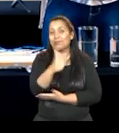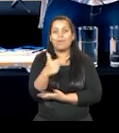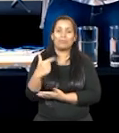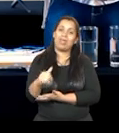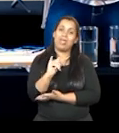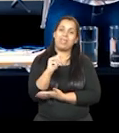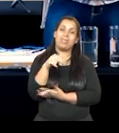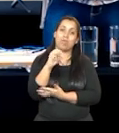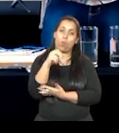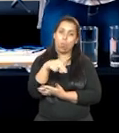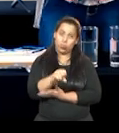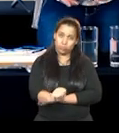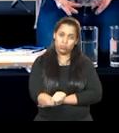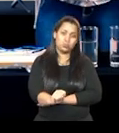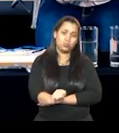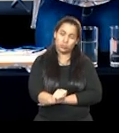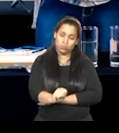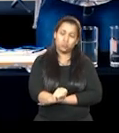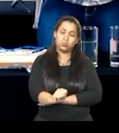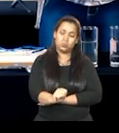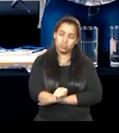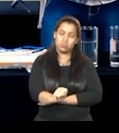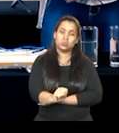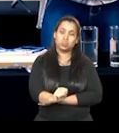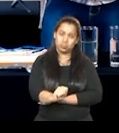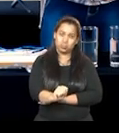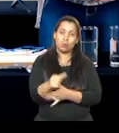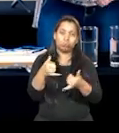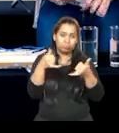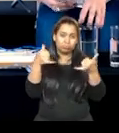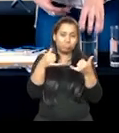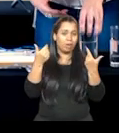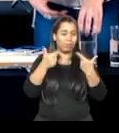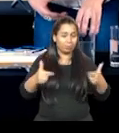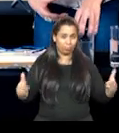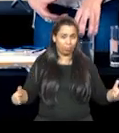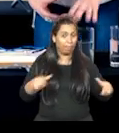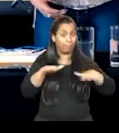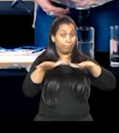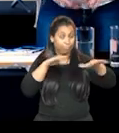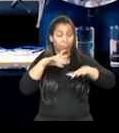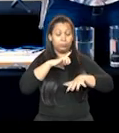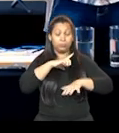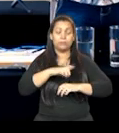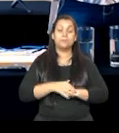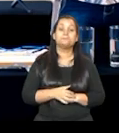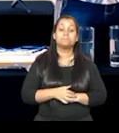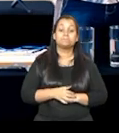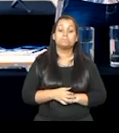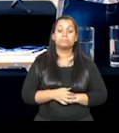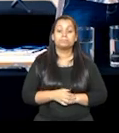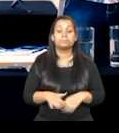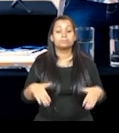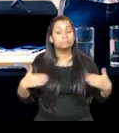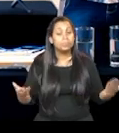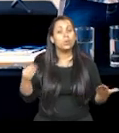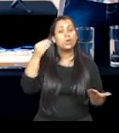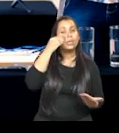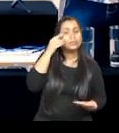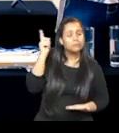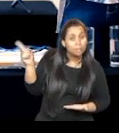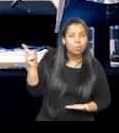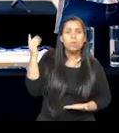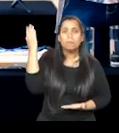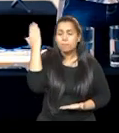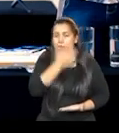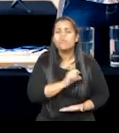iônicas, elas não possuem essa carga elétrica, essa corrente para se movimentar. Bom, esse experimento